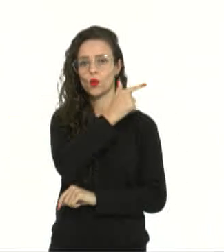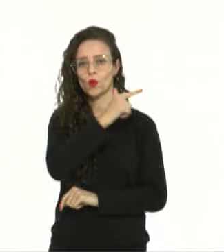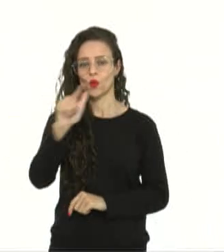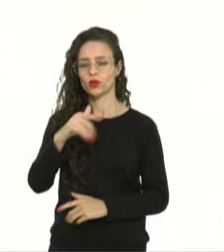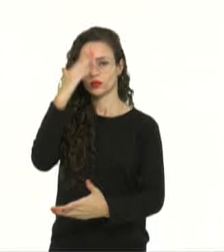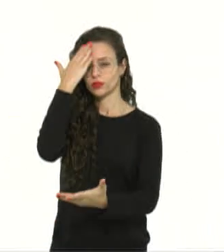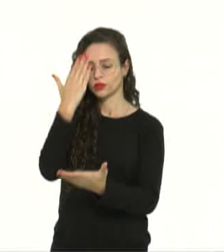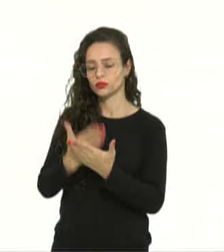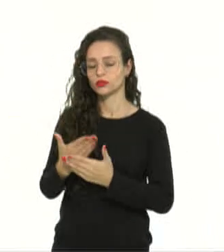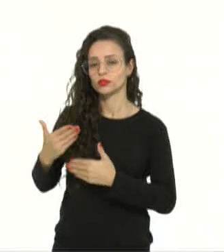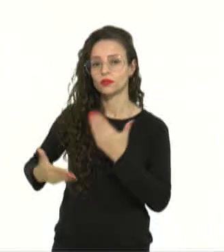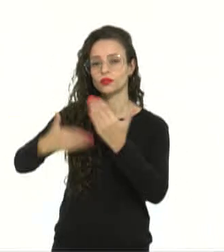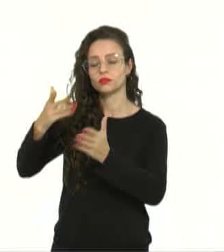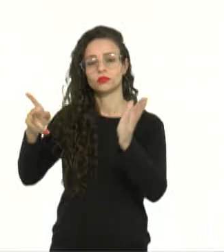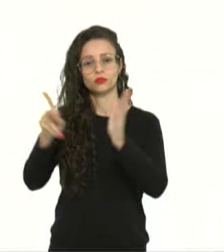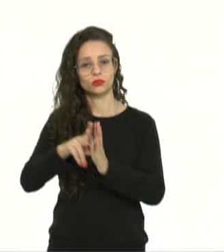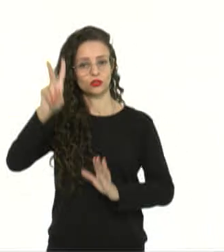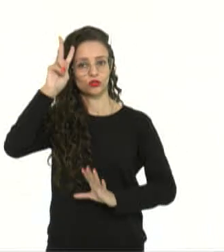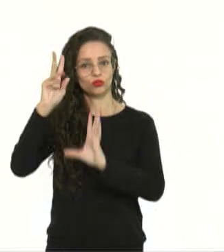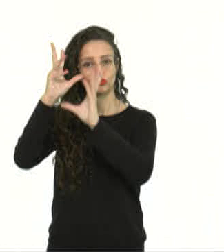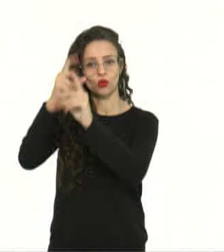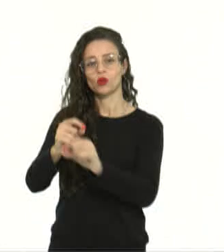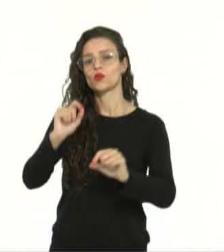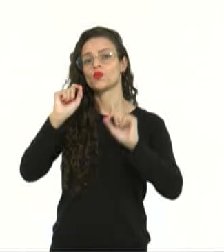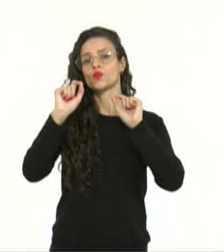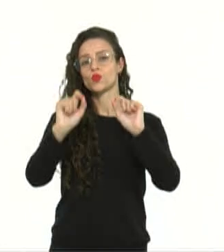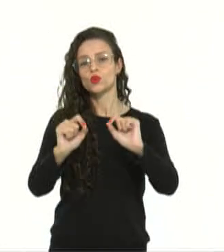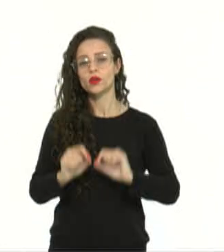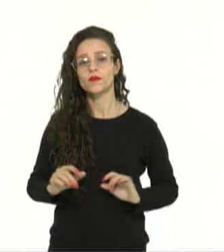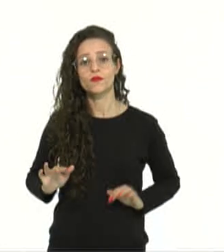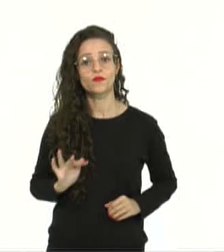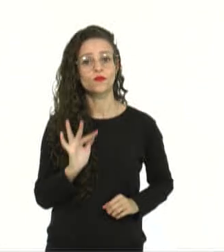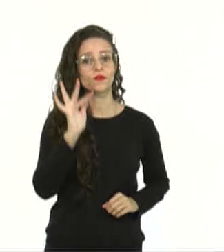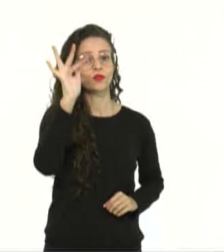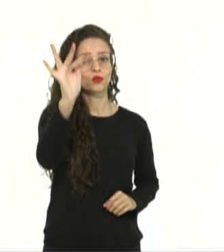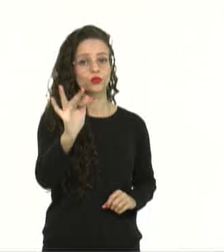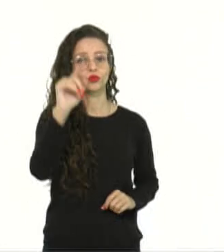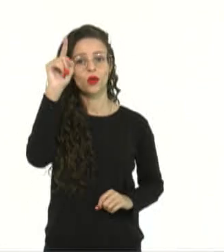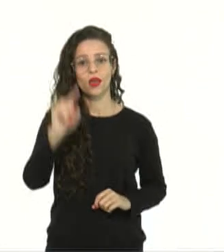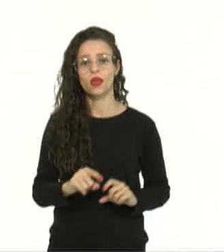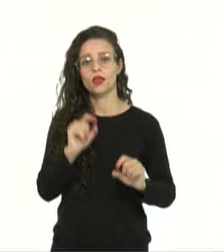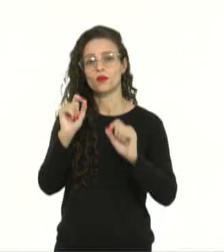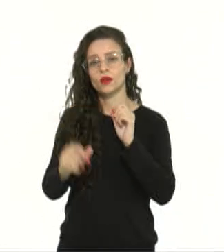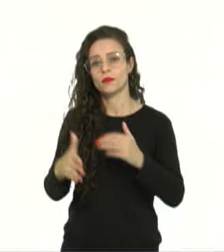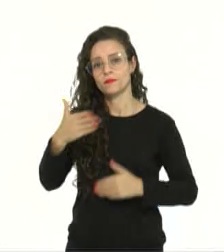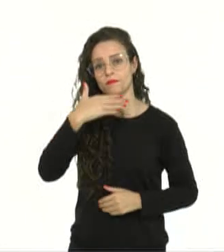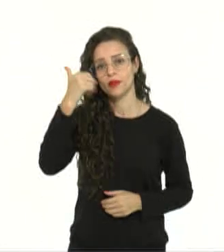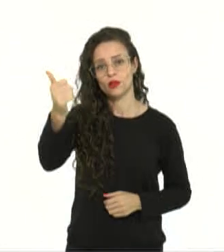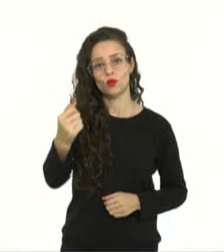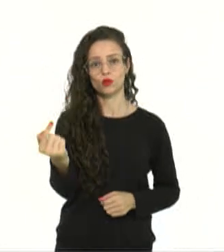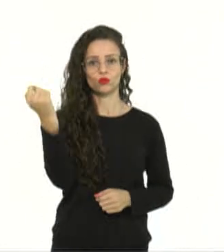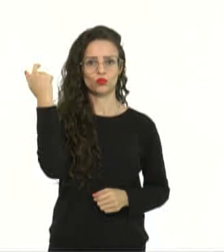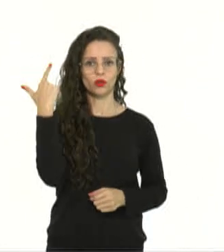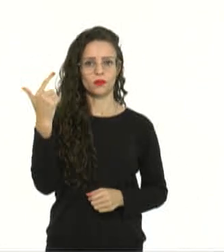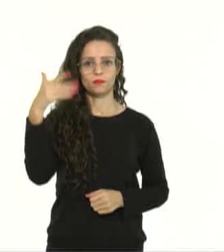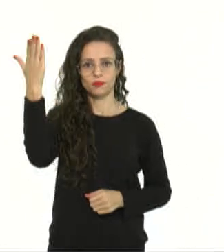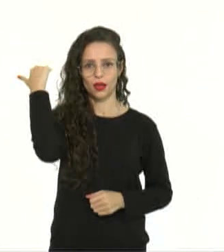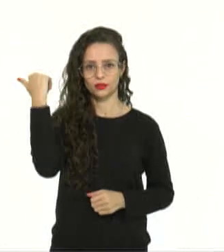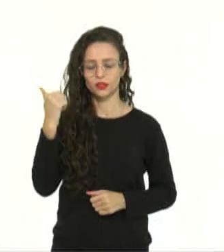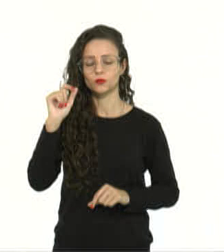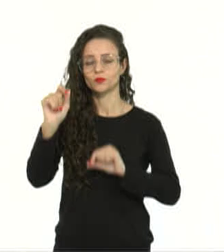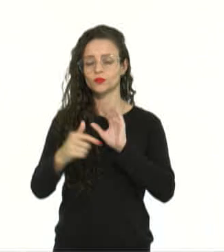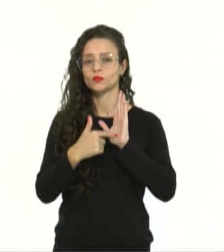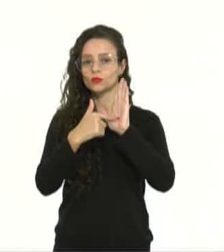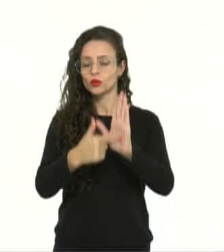crença evolucionista da história, na qual o futuro seria inevitavelmente melhor que o passado. Ao denunciarem